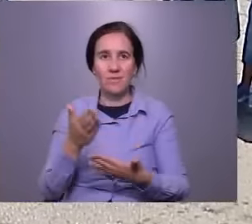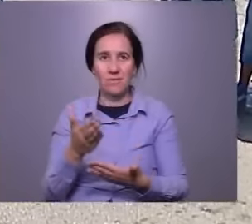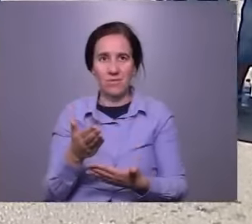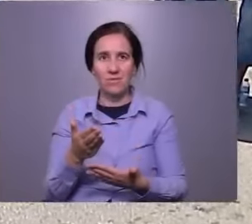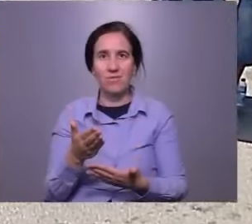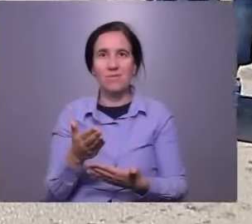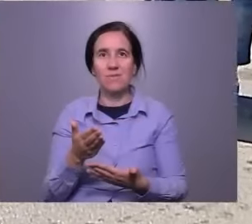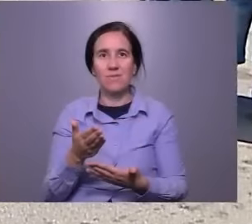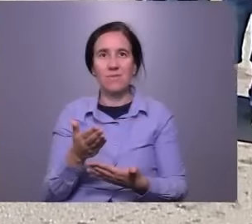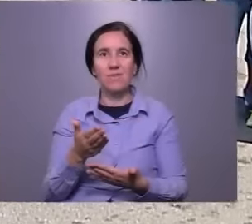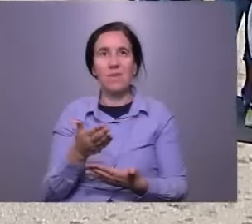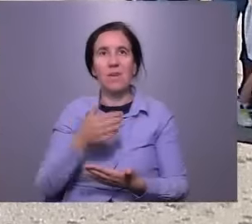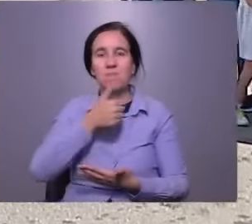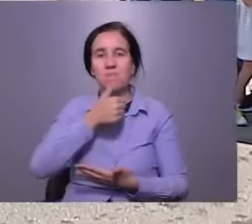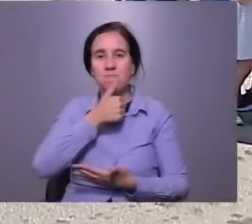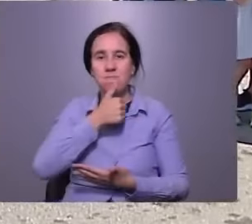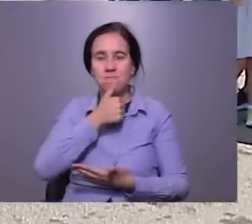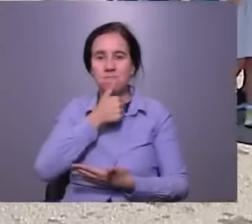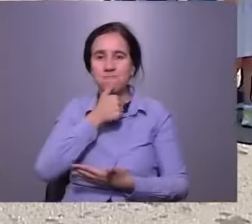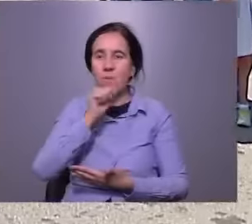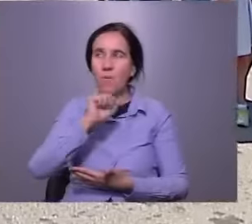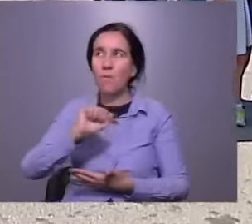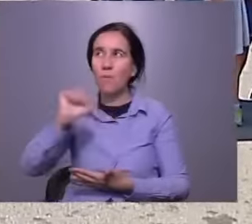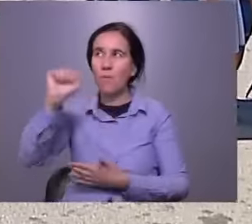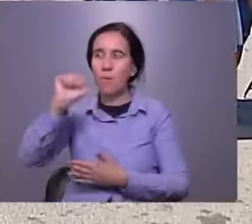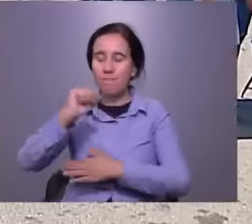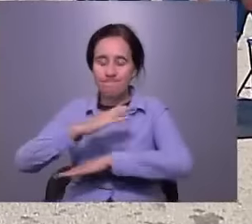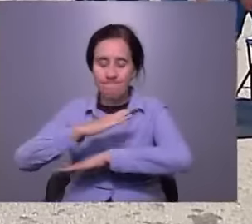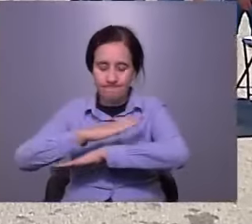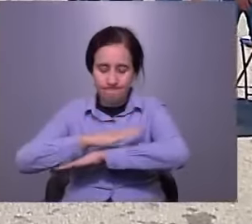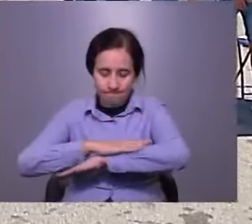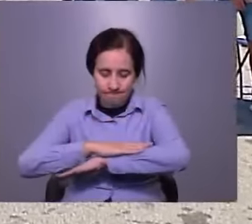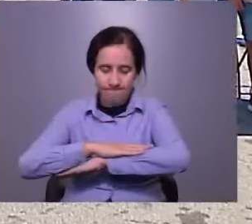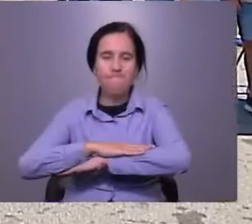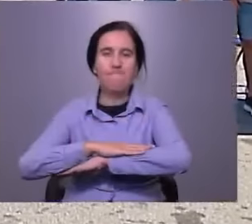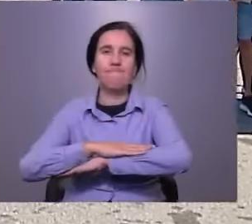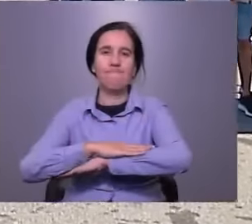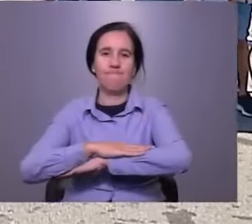céus, santificado seja o vosso nome,